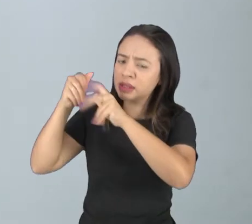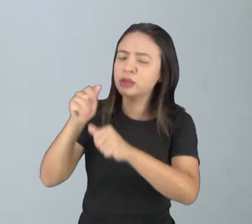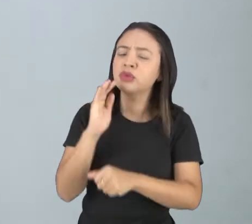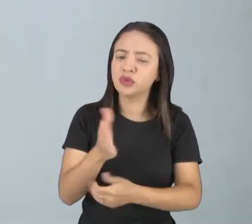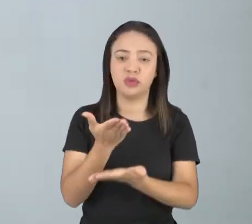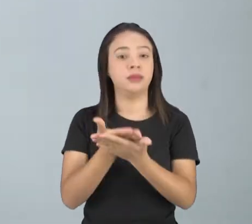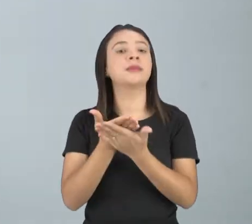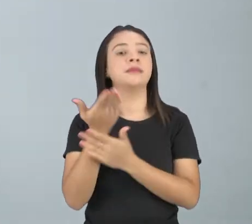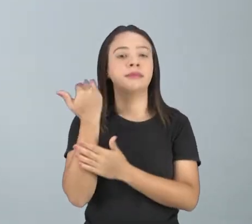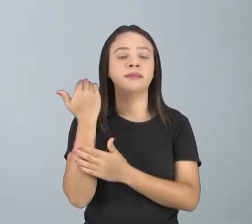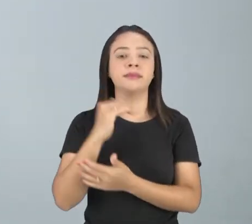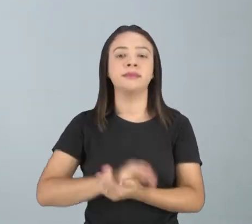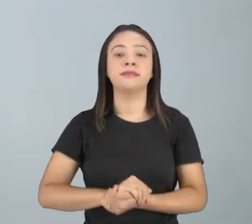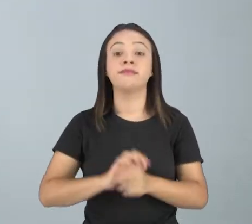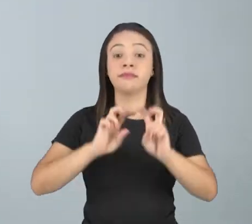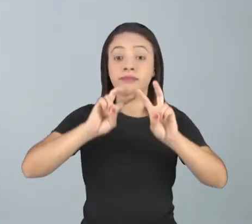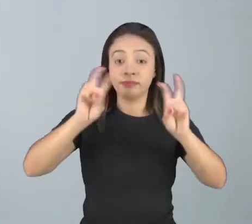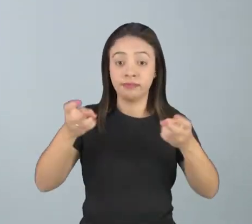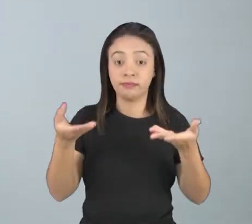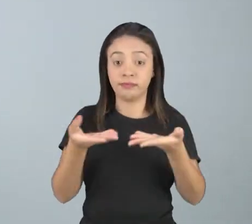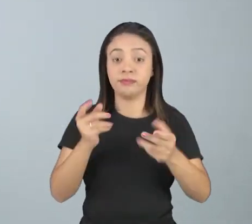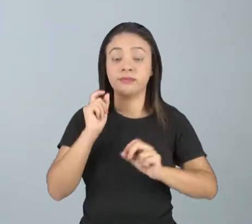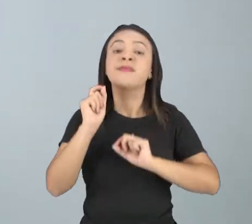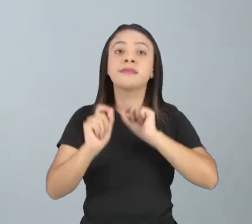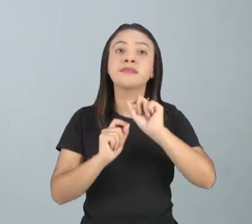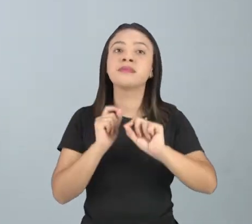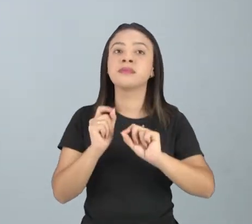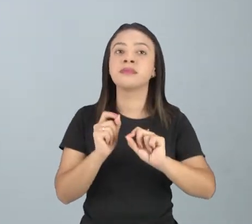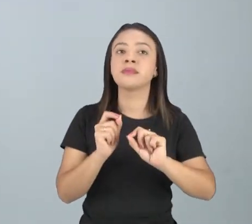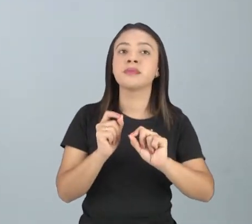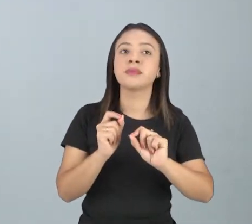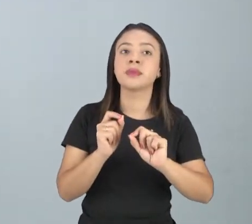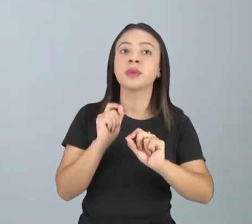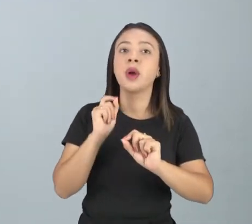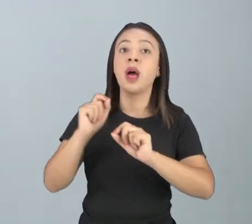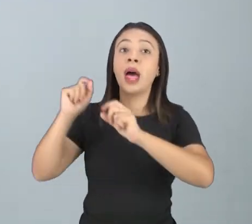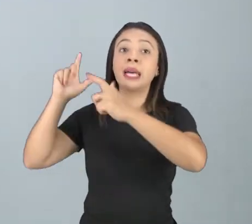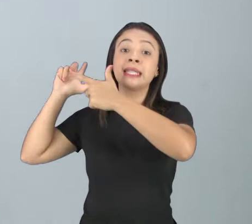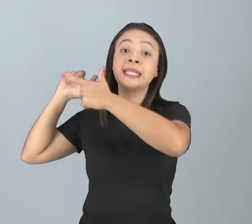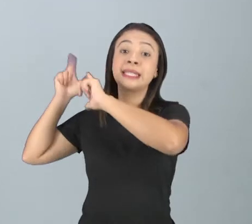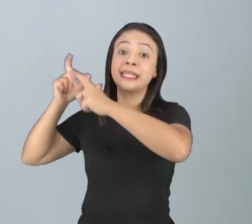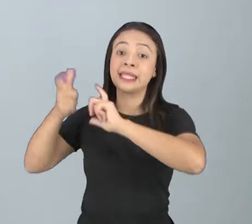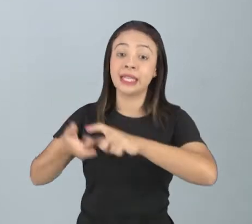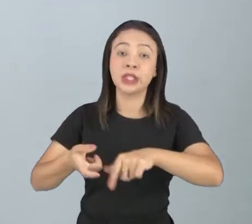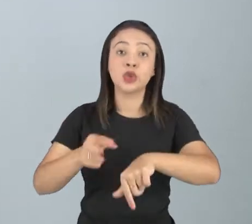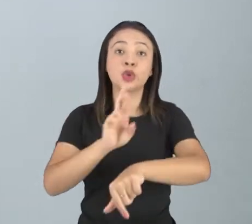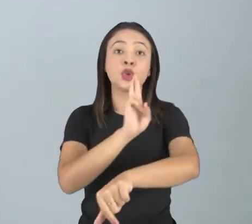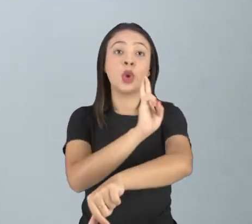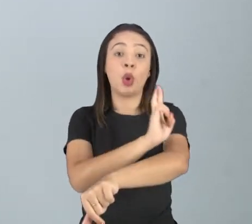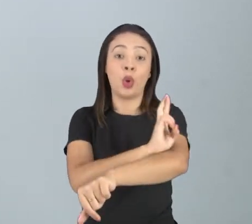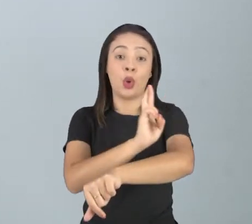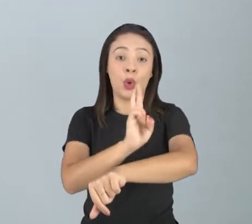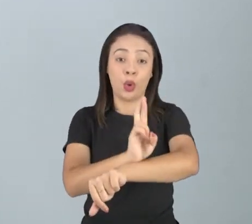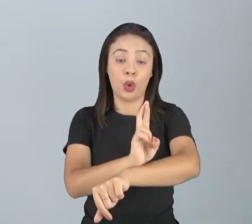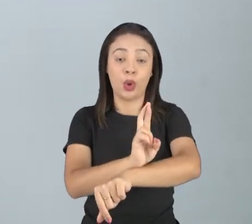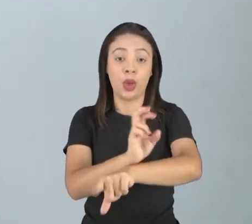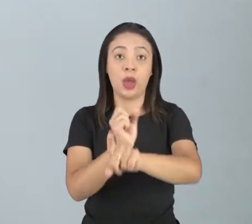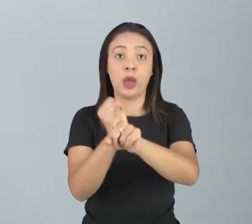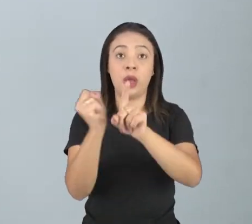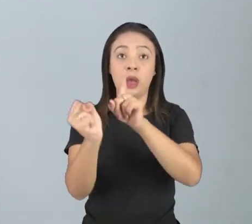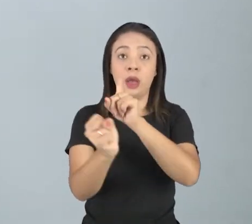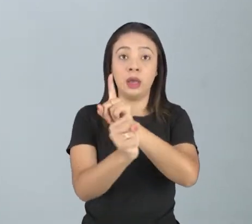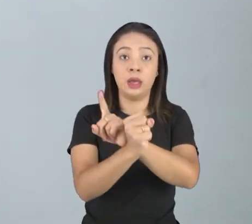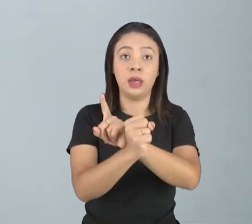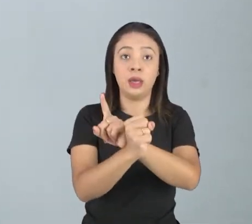passado. Então a temática de hoje, vamos estar trabalhando as tradições religiosas na sociedade e